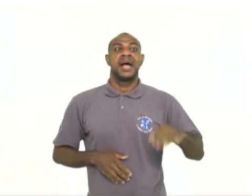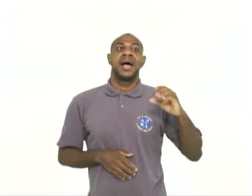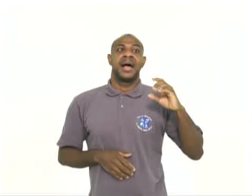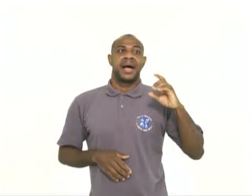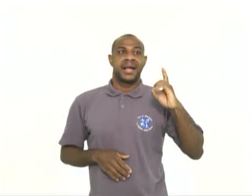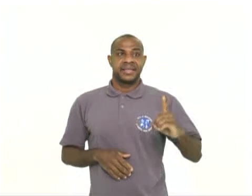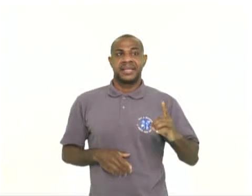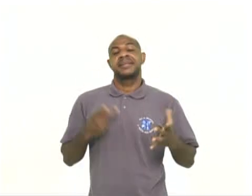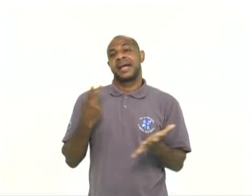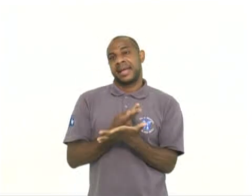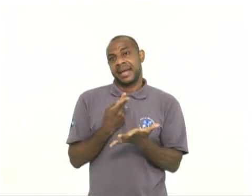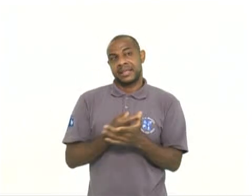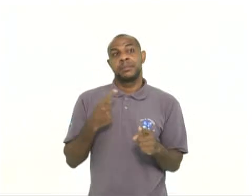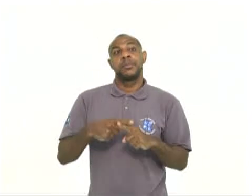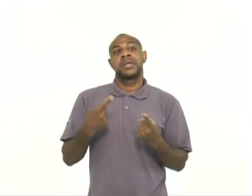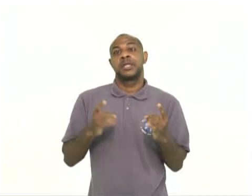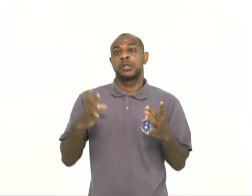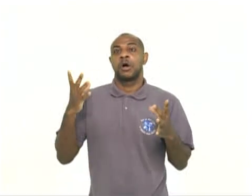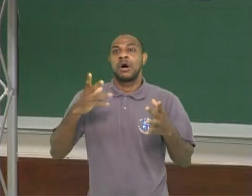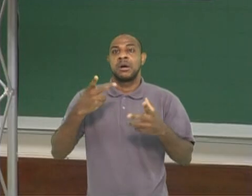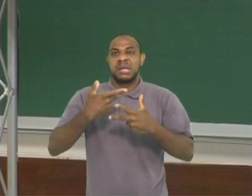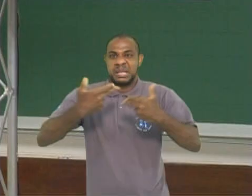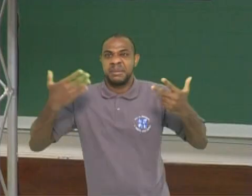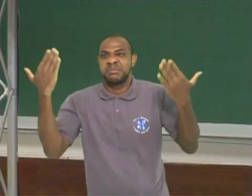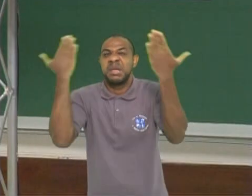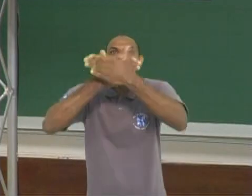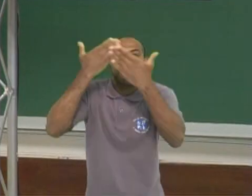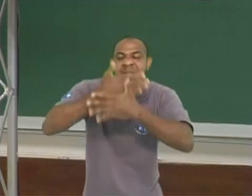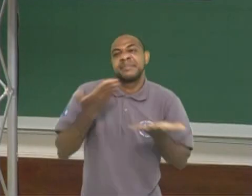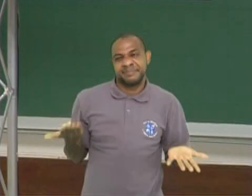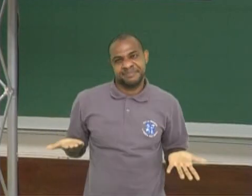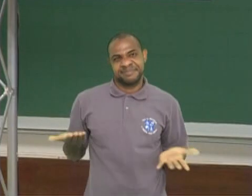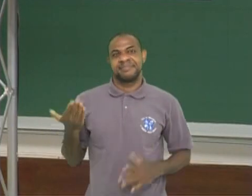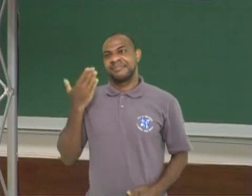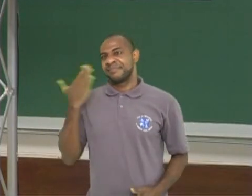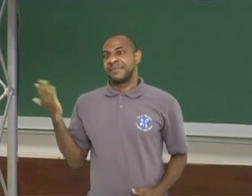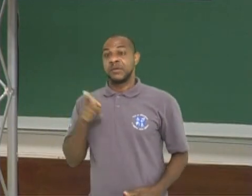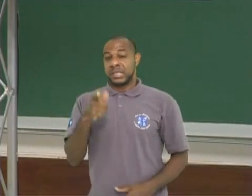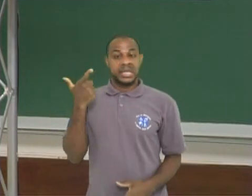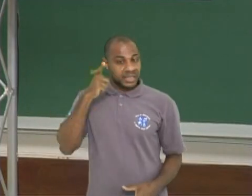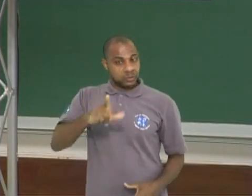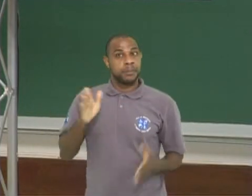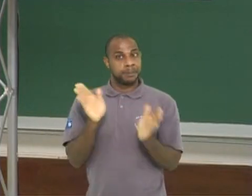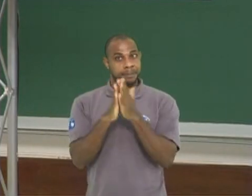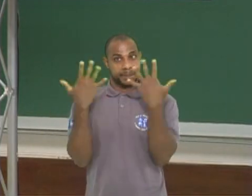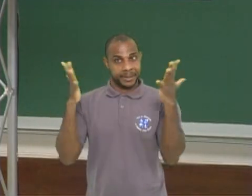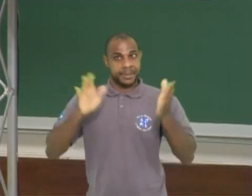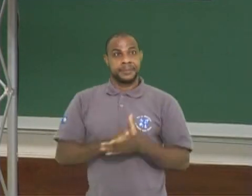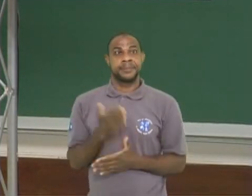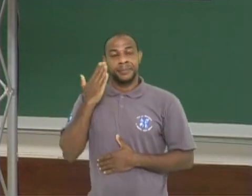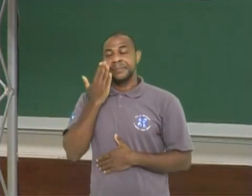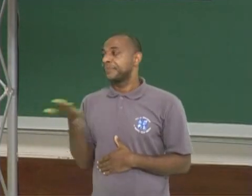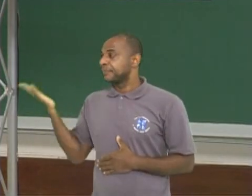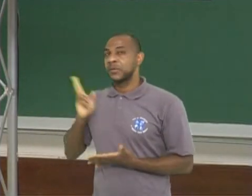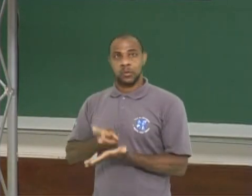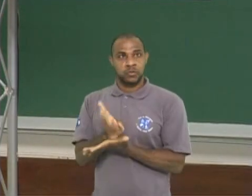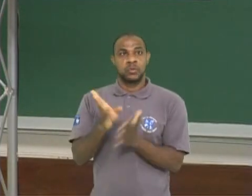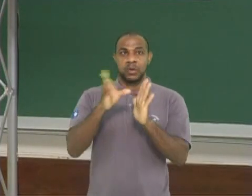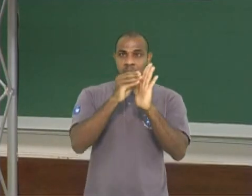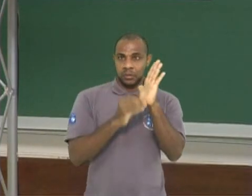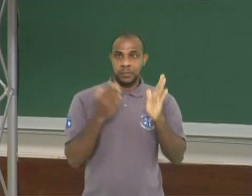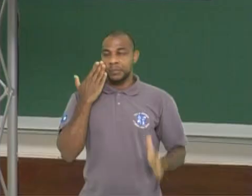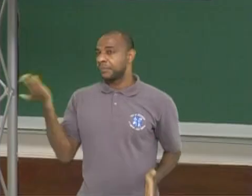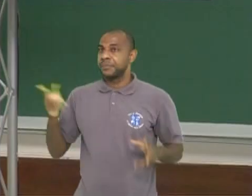fala somente os elementos invisíveis. Então, para você que acertou a atividade, parabéns! Dando continuidade à